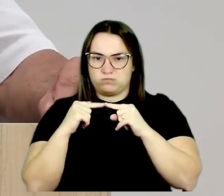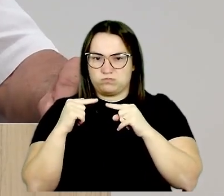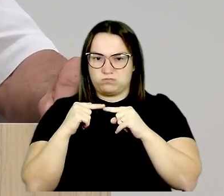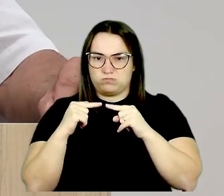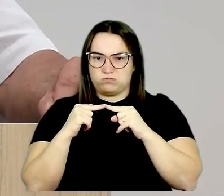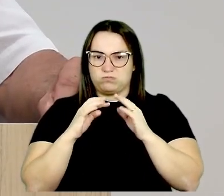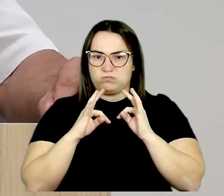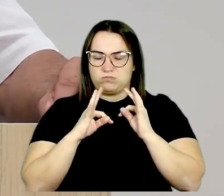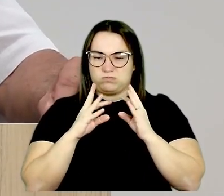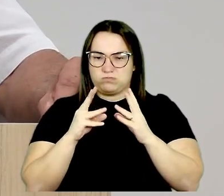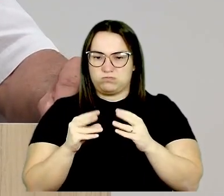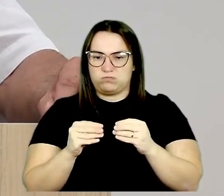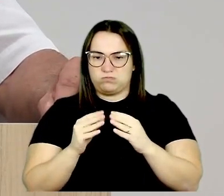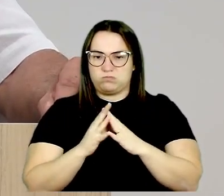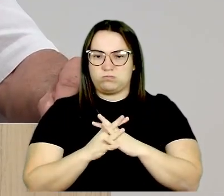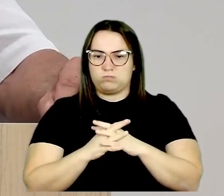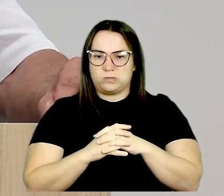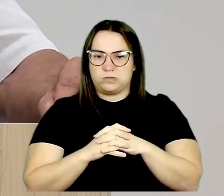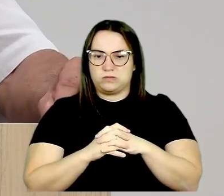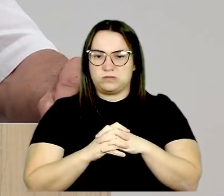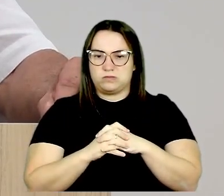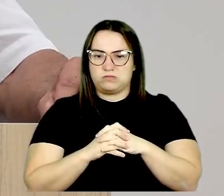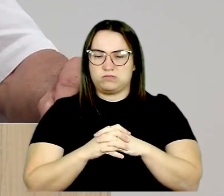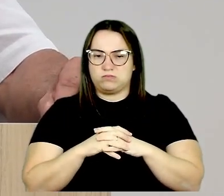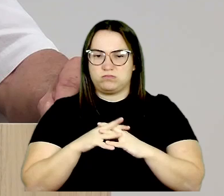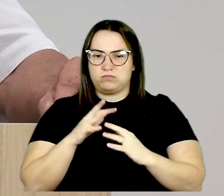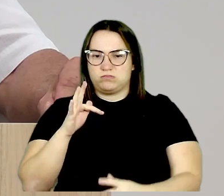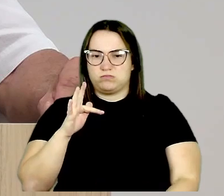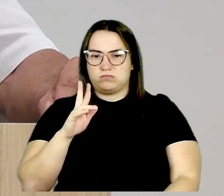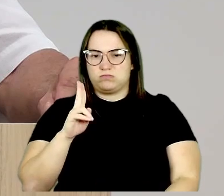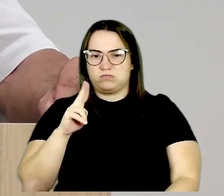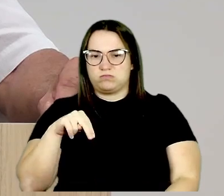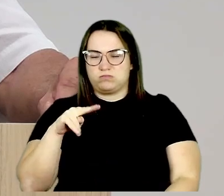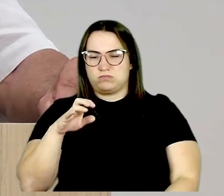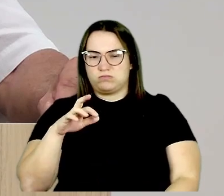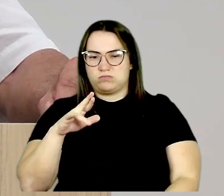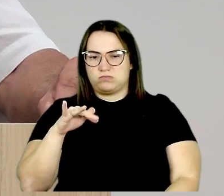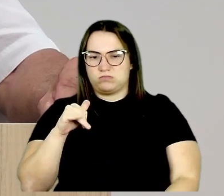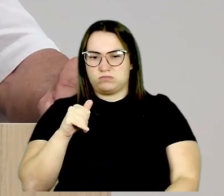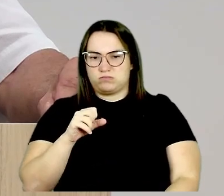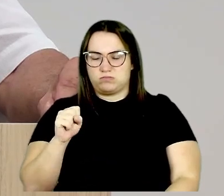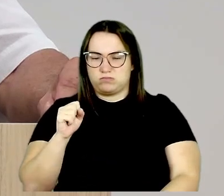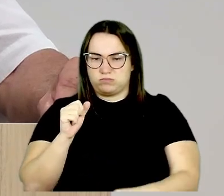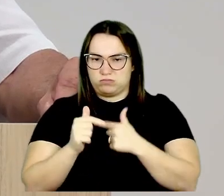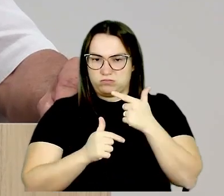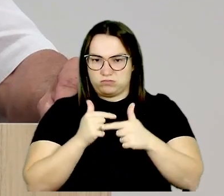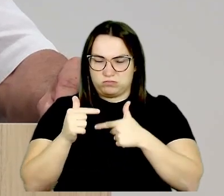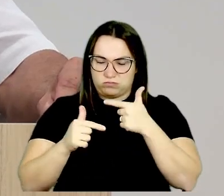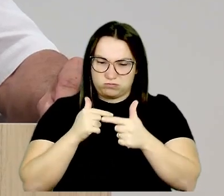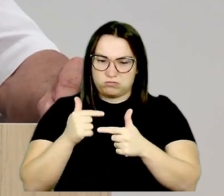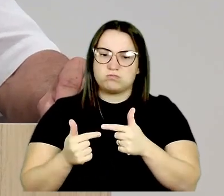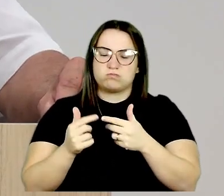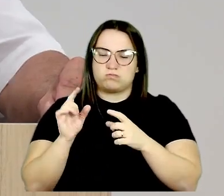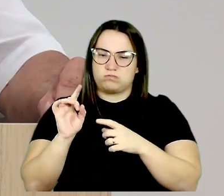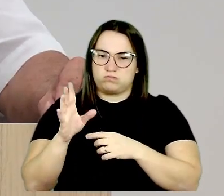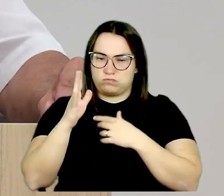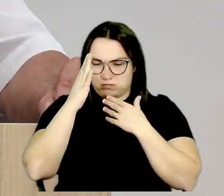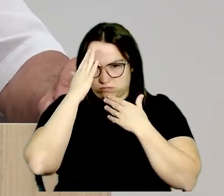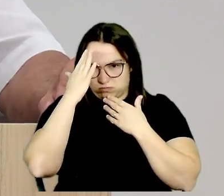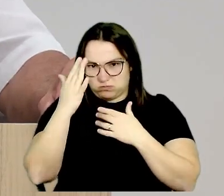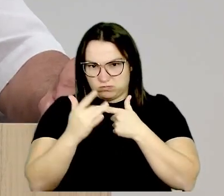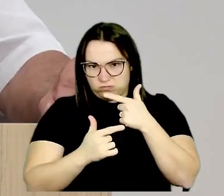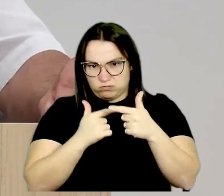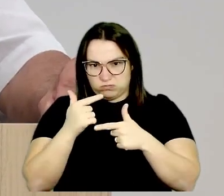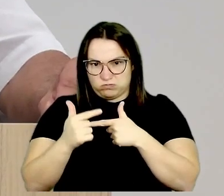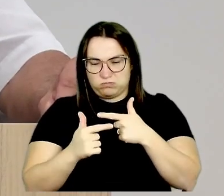todas as funerárias daqui do nosso município que prestam serviço. Então, eu só tenho que agradecer o trabalho dessas